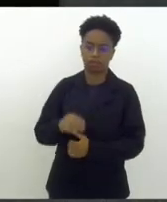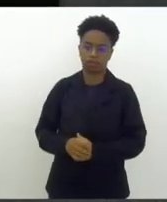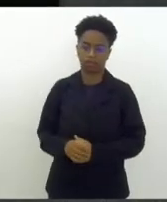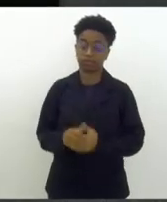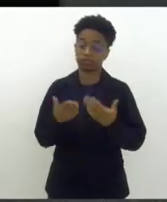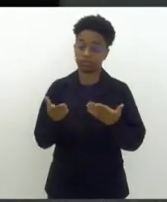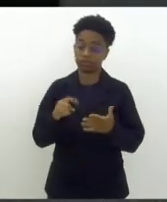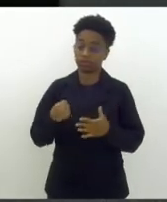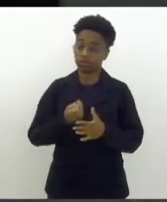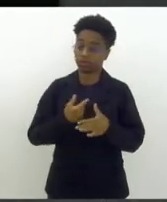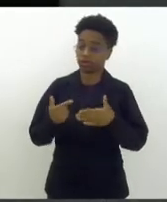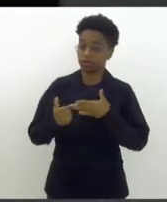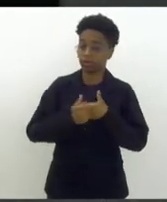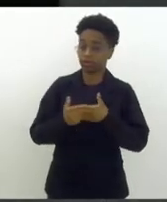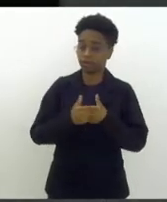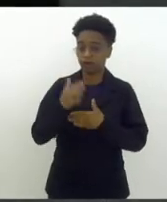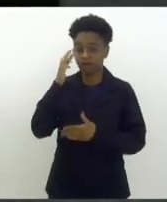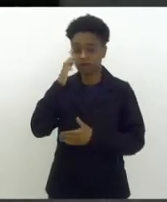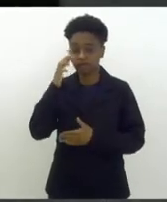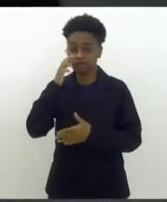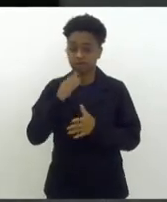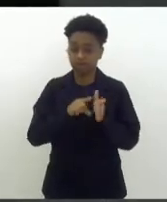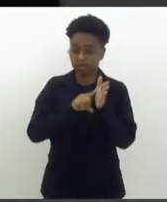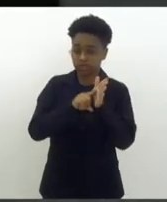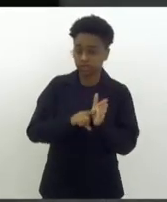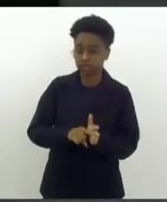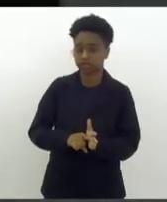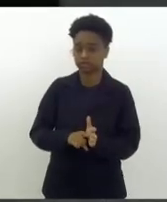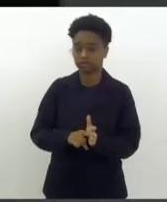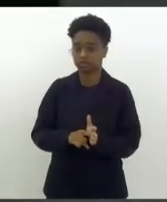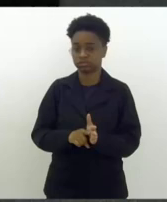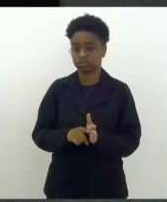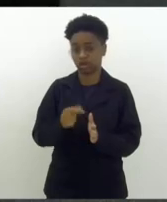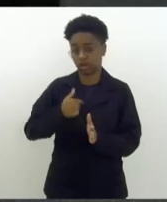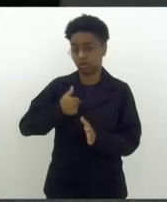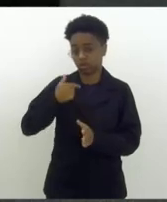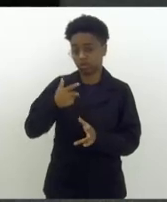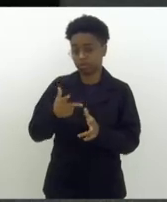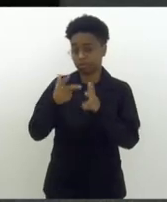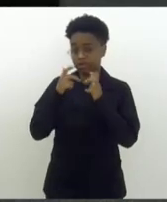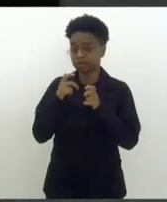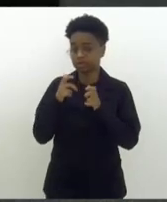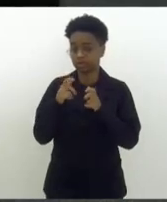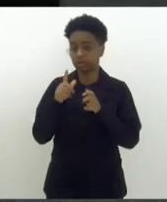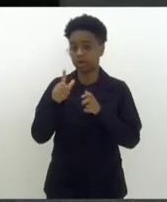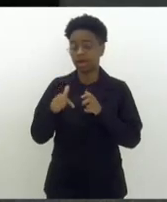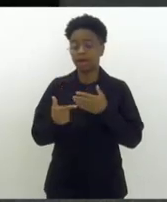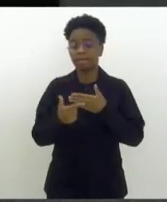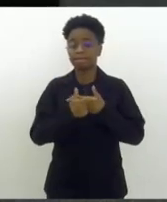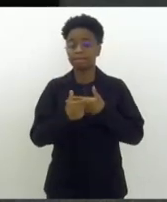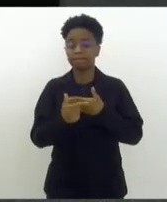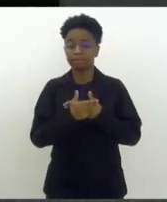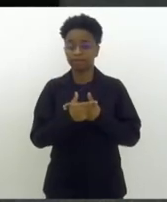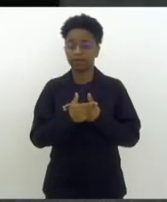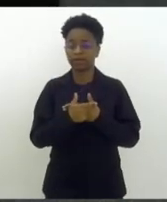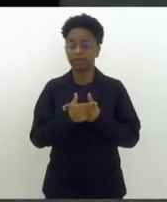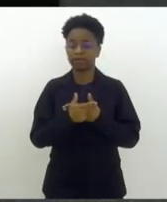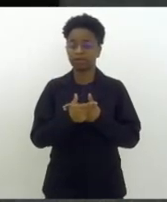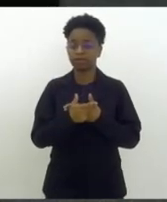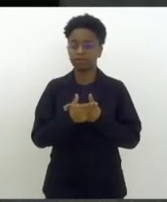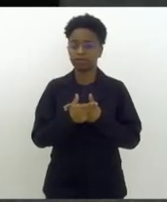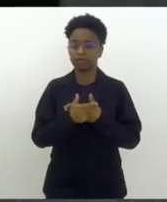a nossa função de fiscalização é assim entendo é uma uma função eminentemente